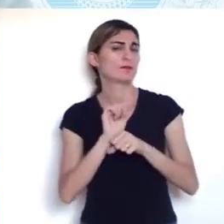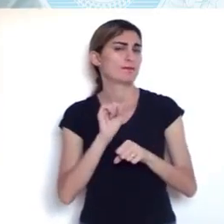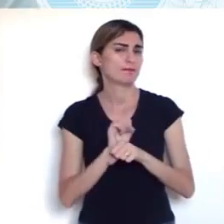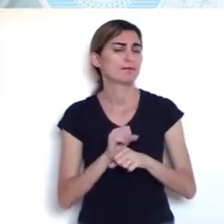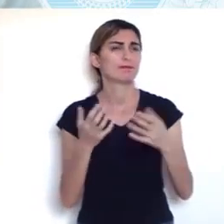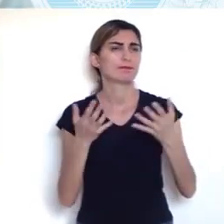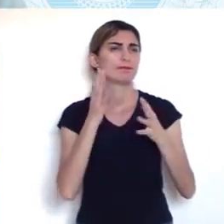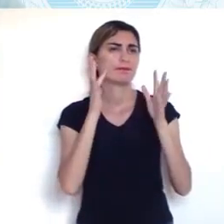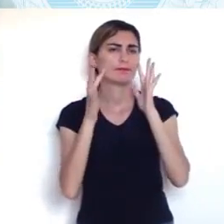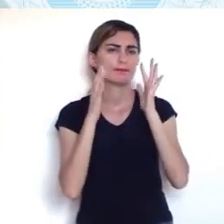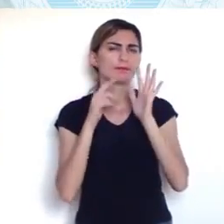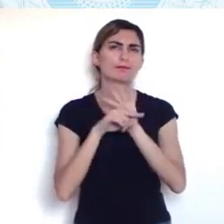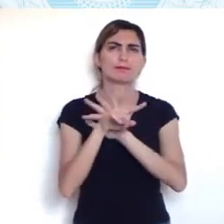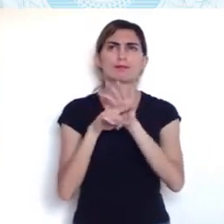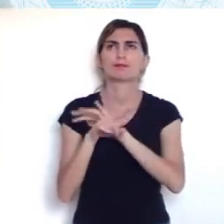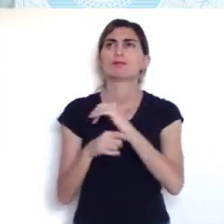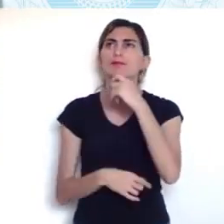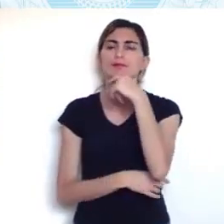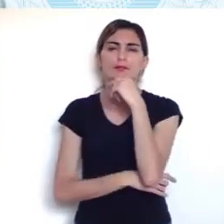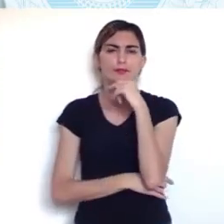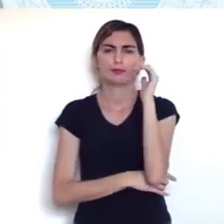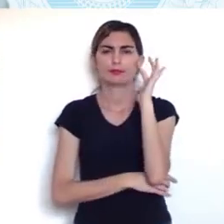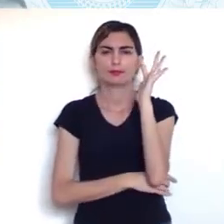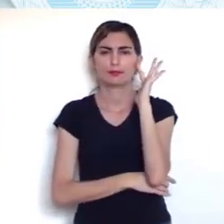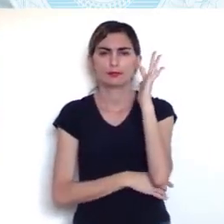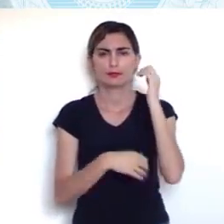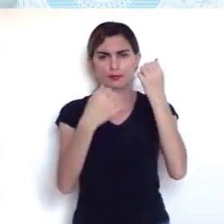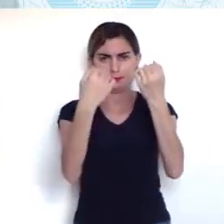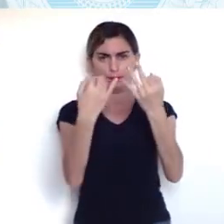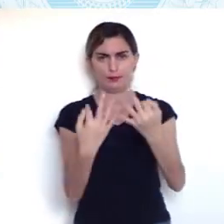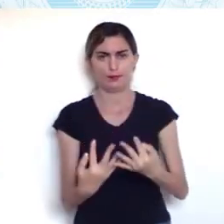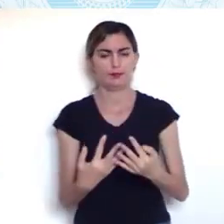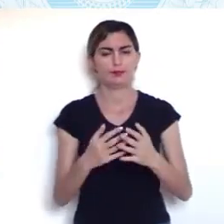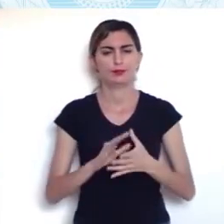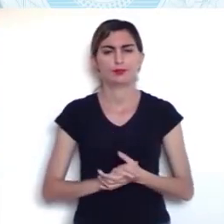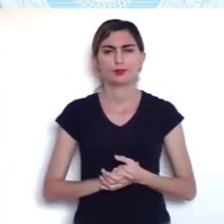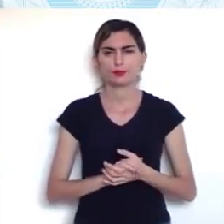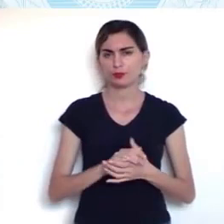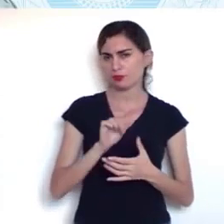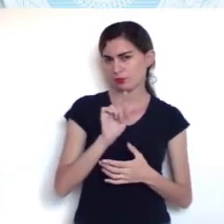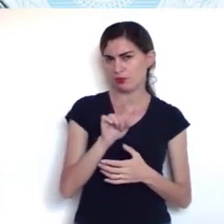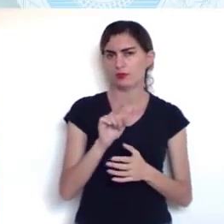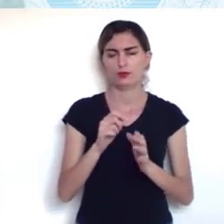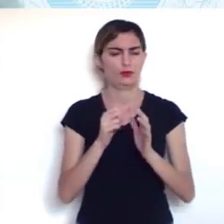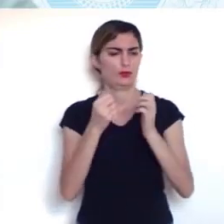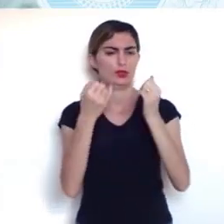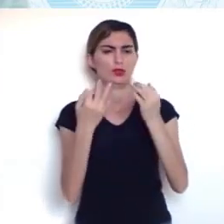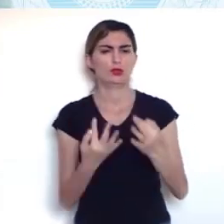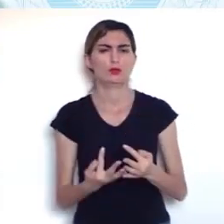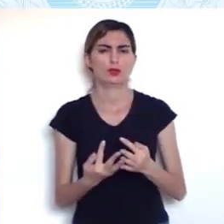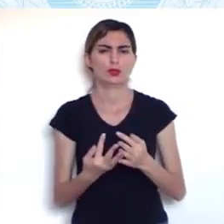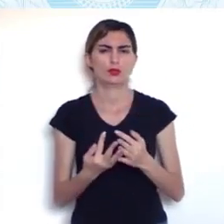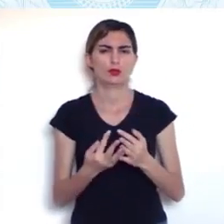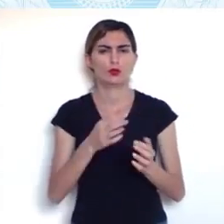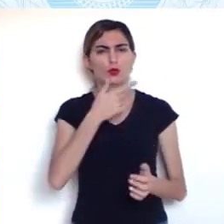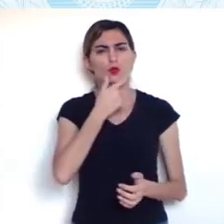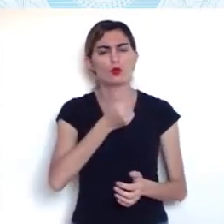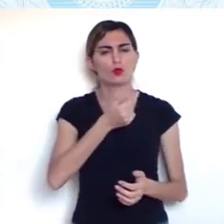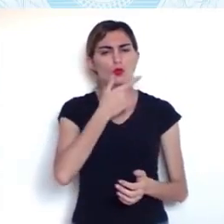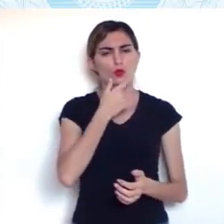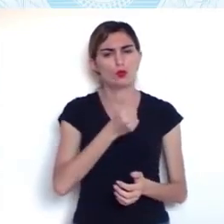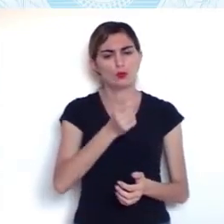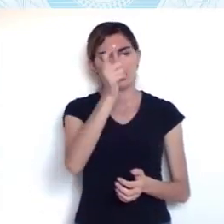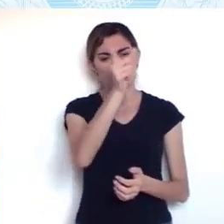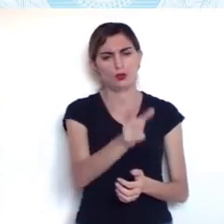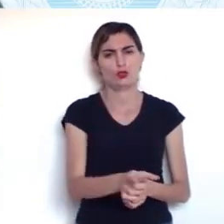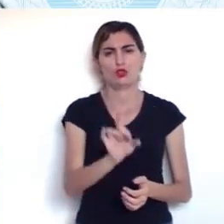parem agora e analisem essa definição. Assim consideravam o